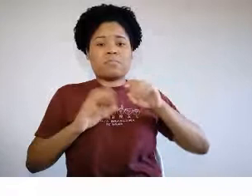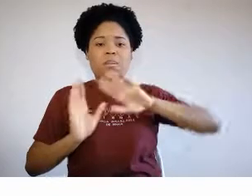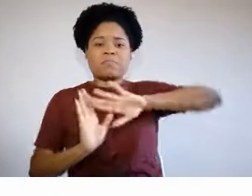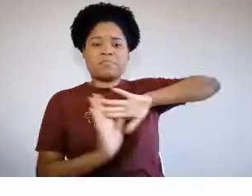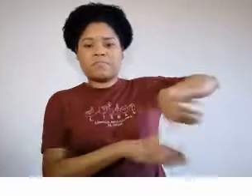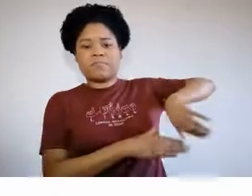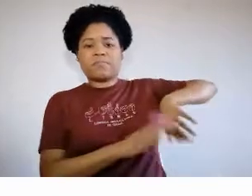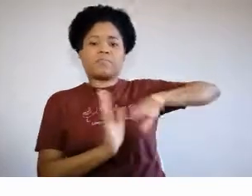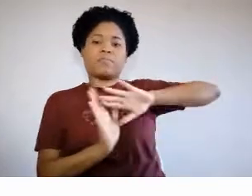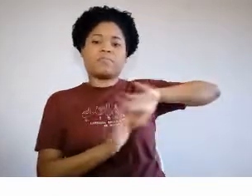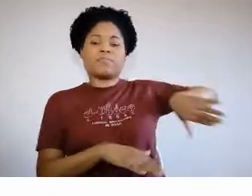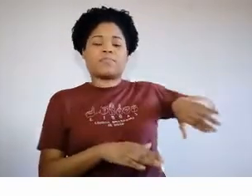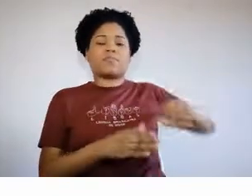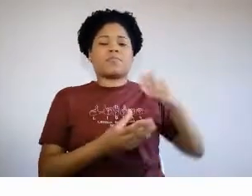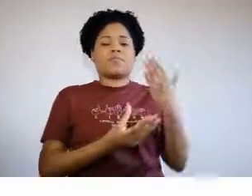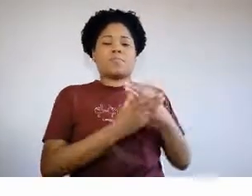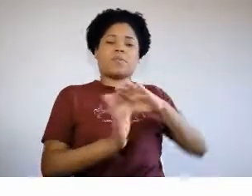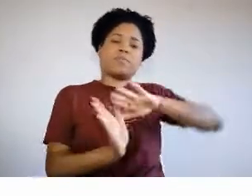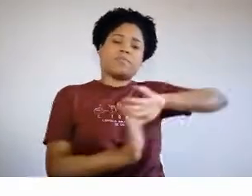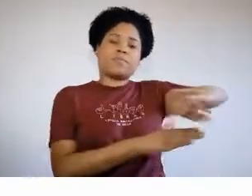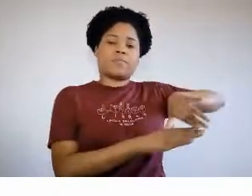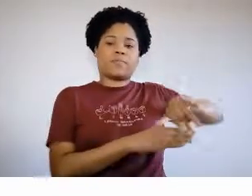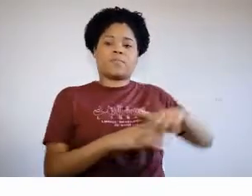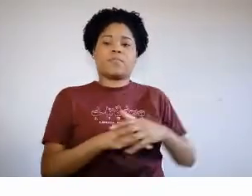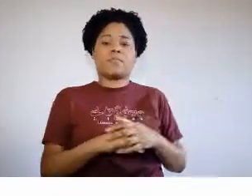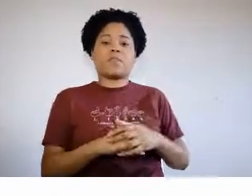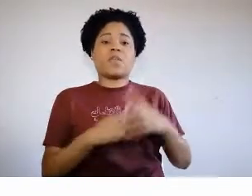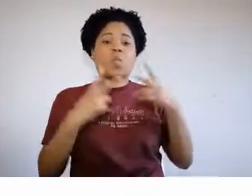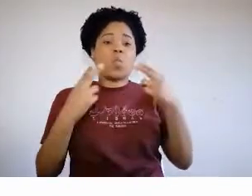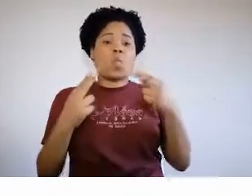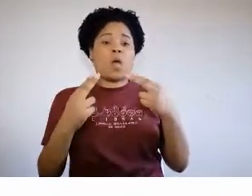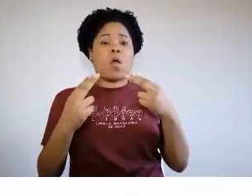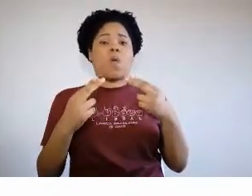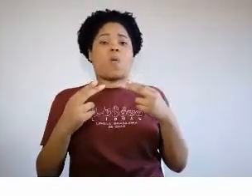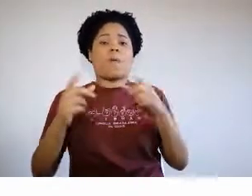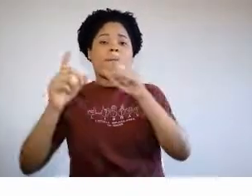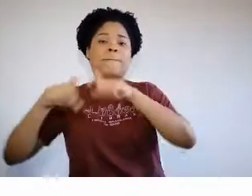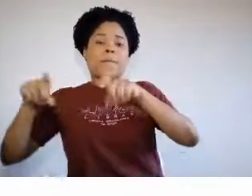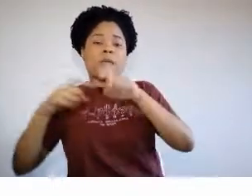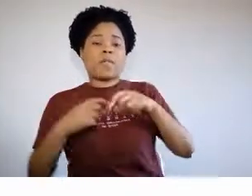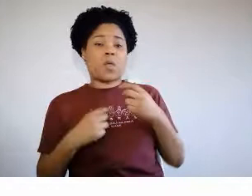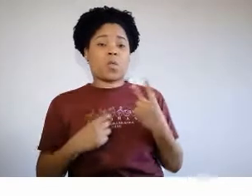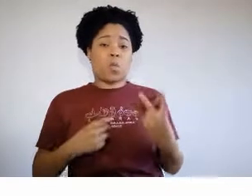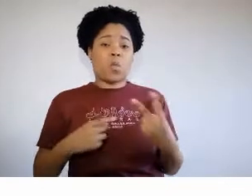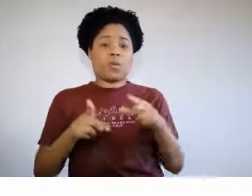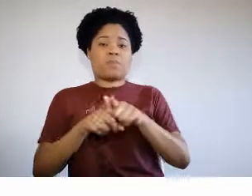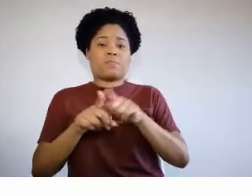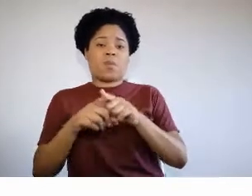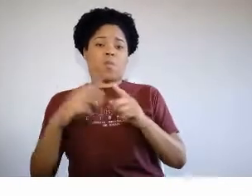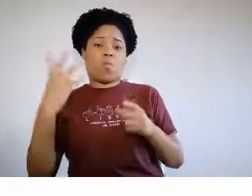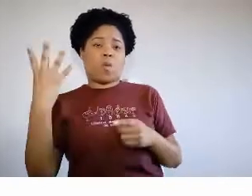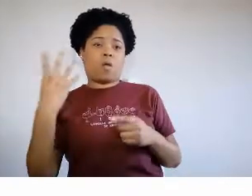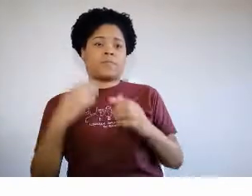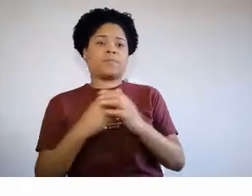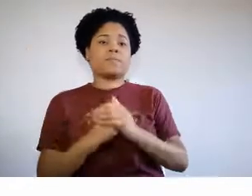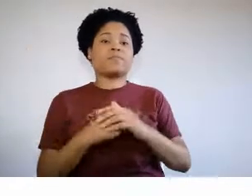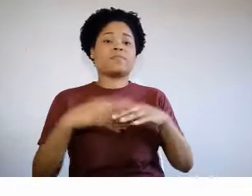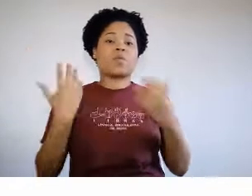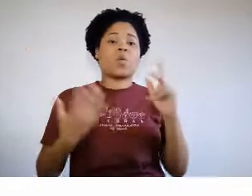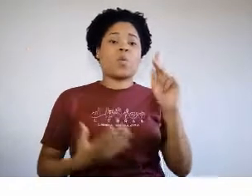máquinas rejeitam, ignoram o pacote que foi enviado, como é o caso da máquina 2 e da máquina